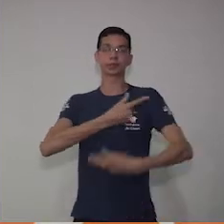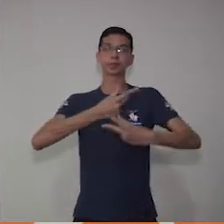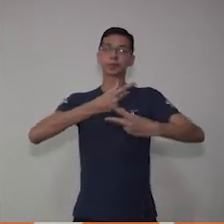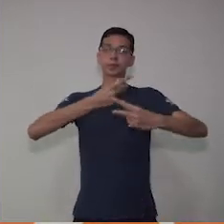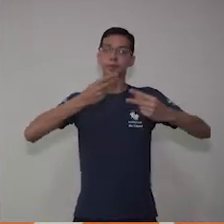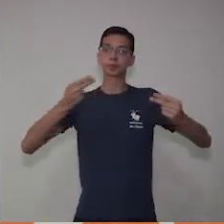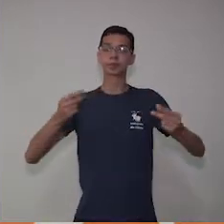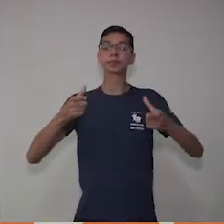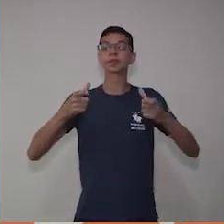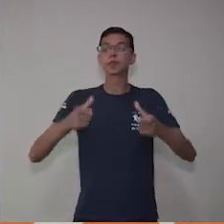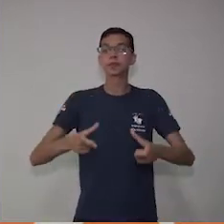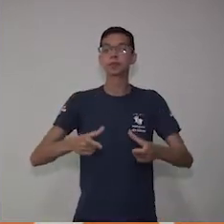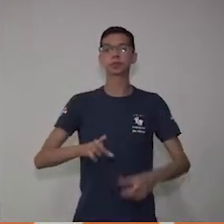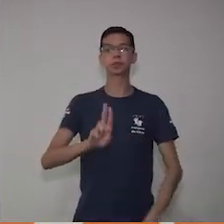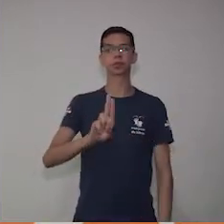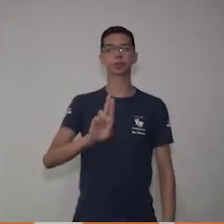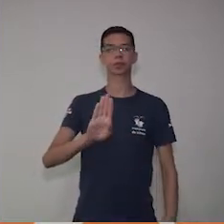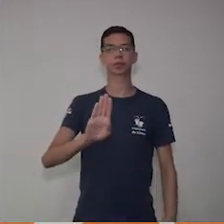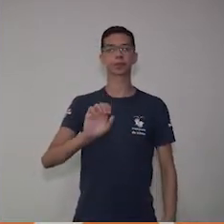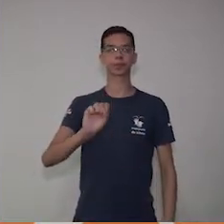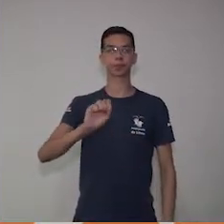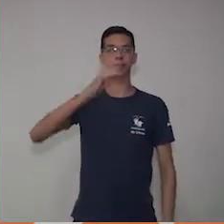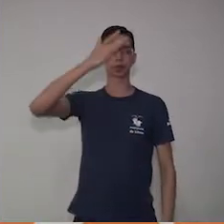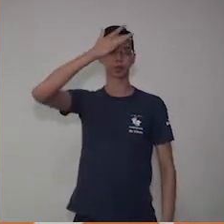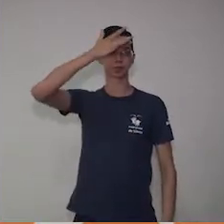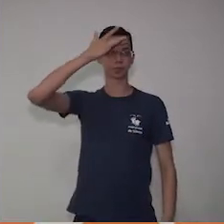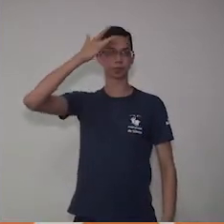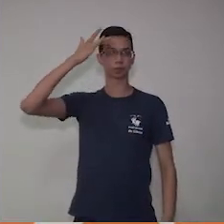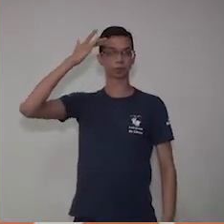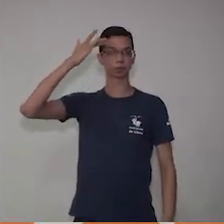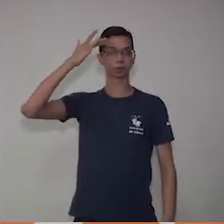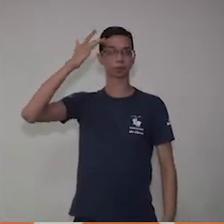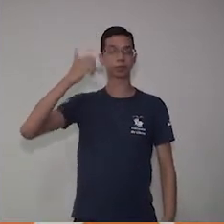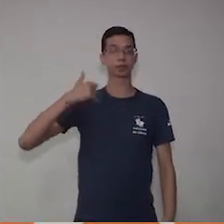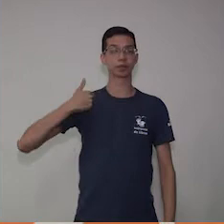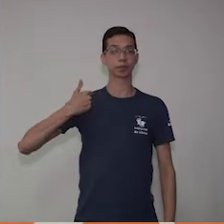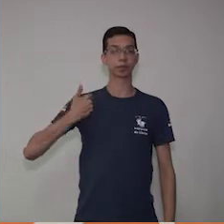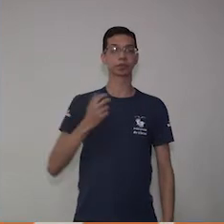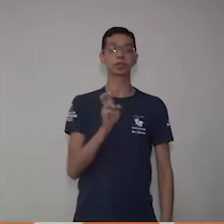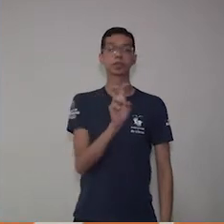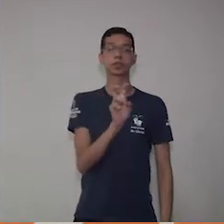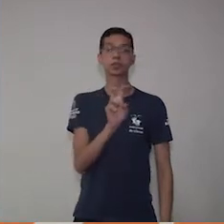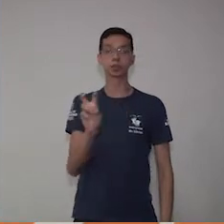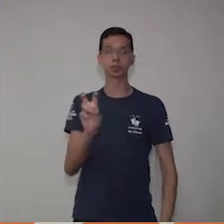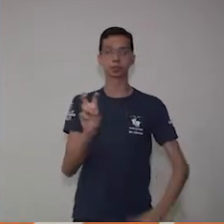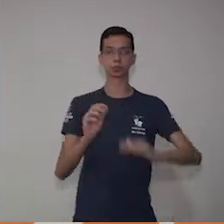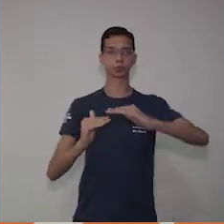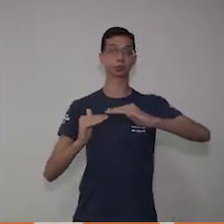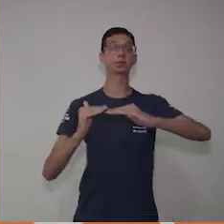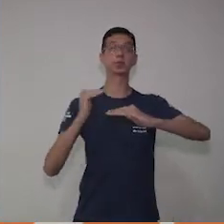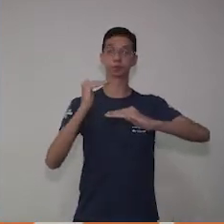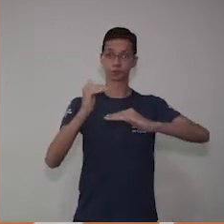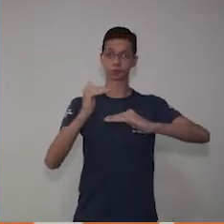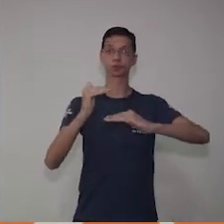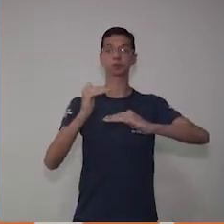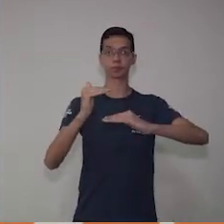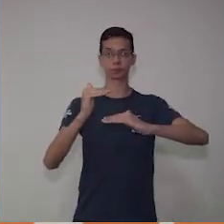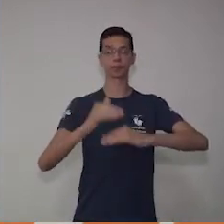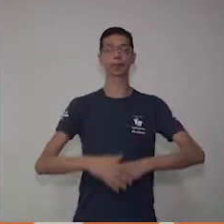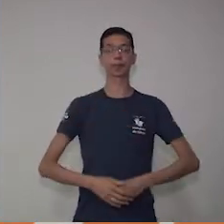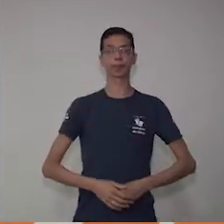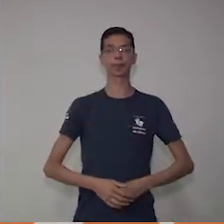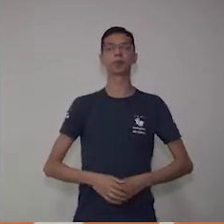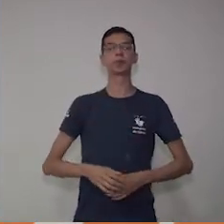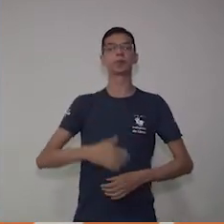nas UBSs aqueles acima de 55 anos de idade. Então, profissionais de